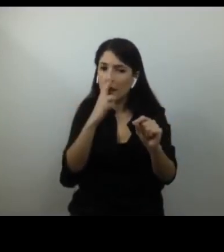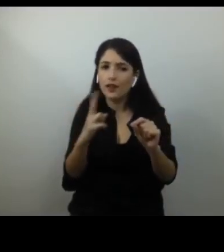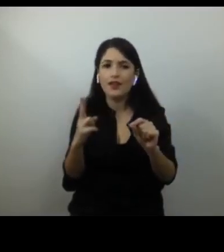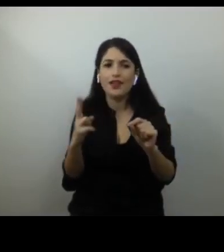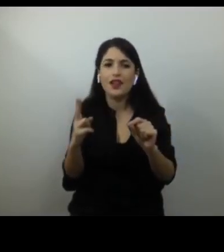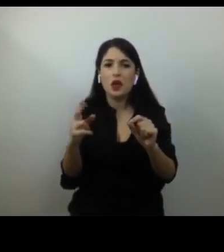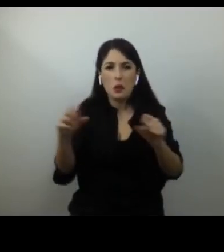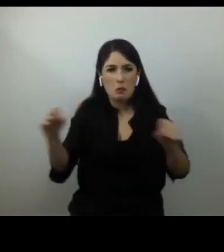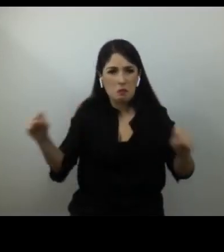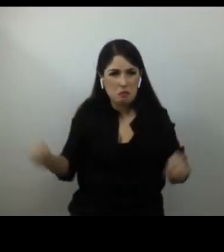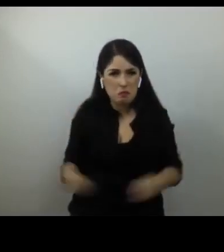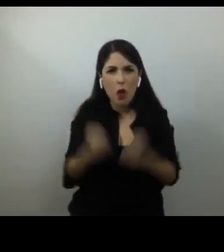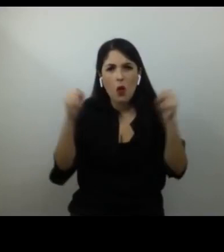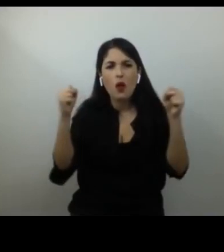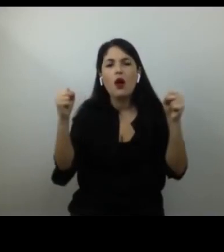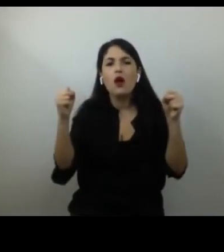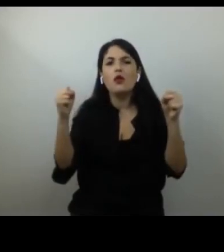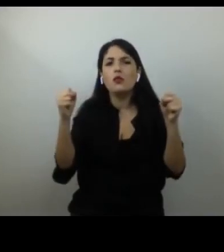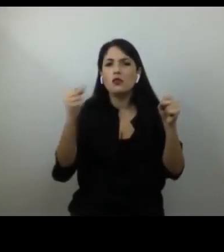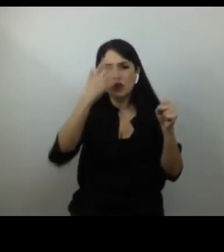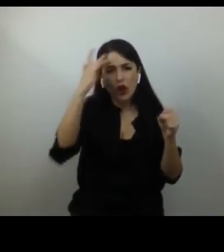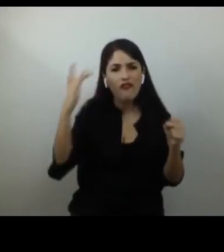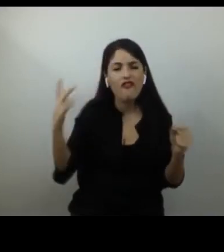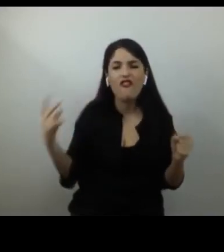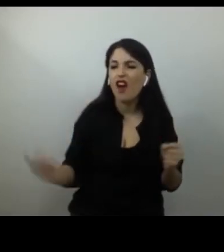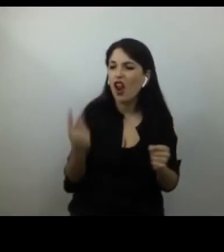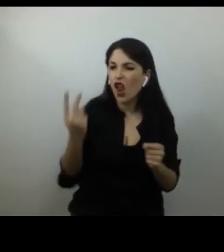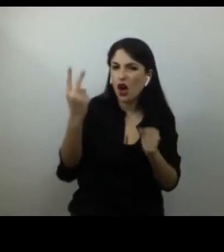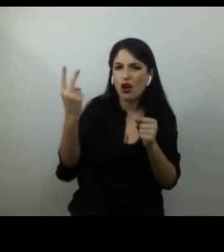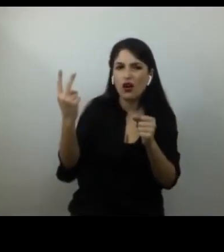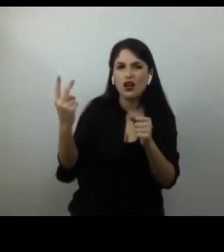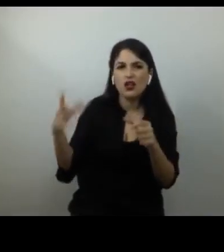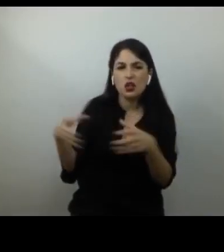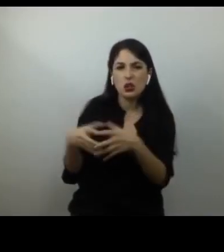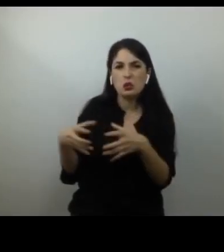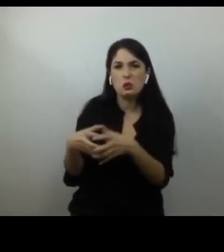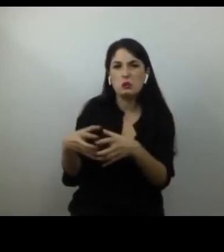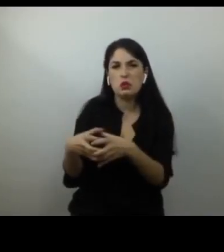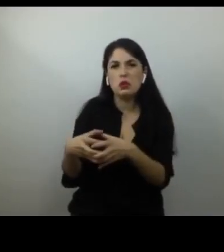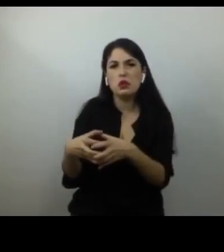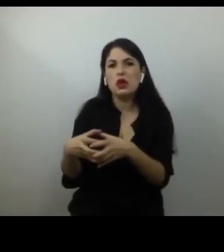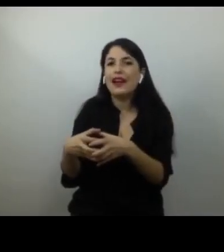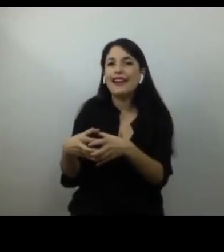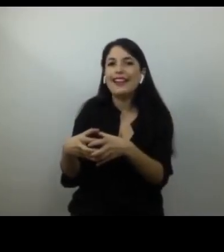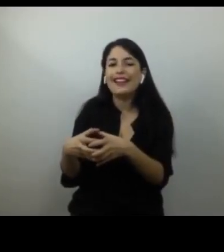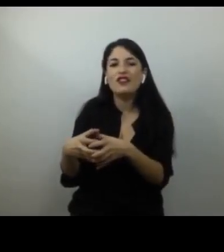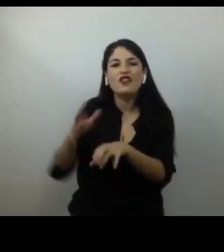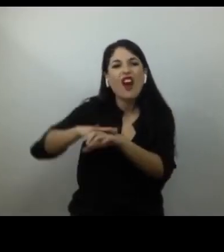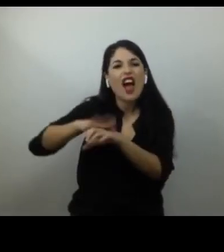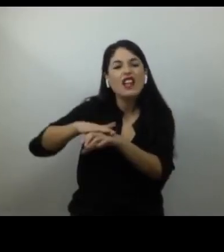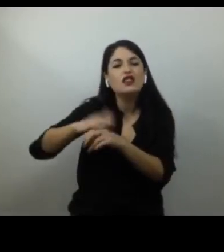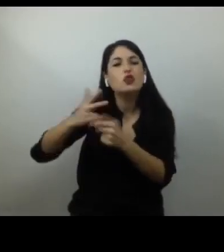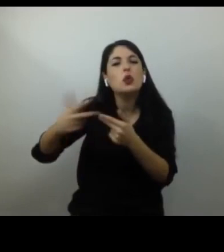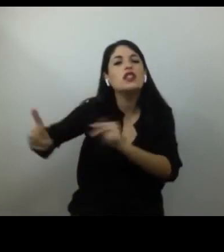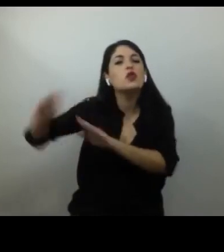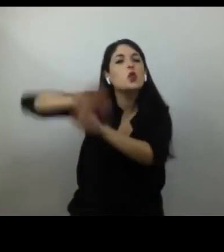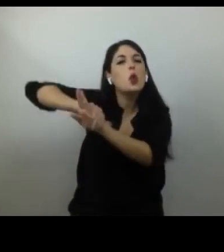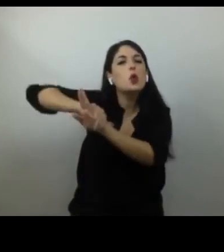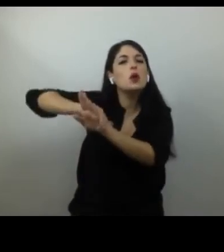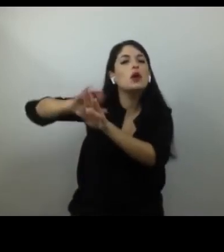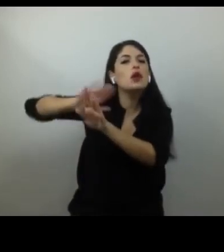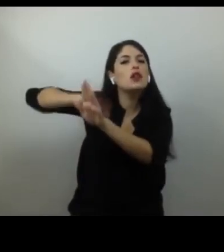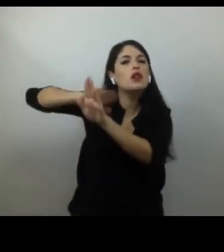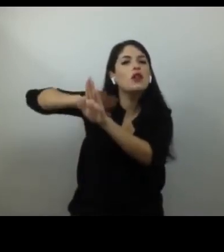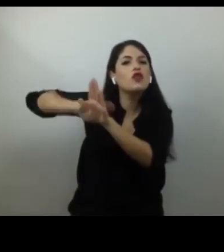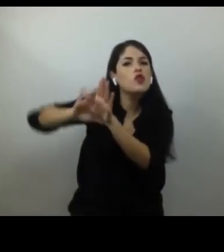de valorização de grupos que ou granjeiam na ilegalidade, né, ou são ligados